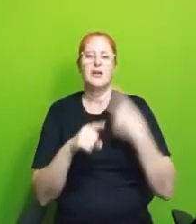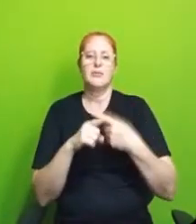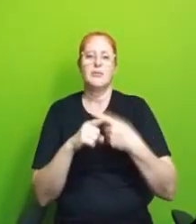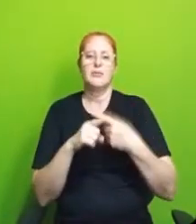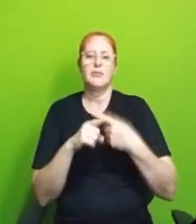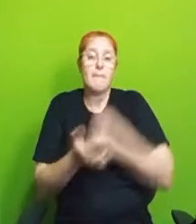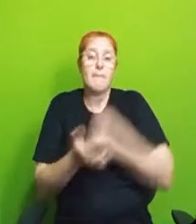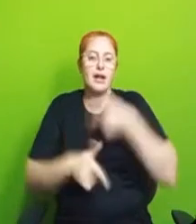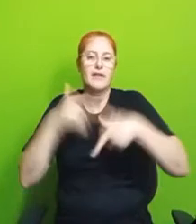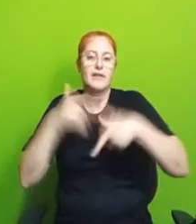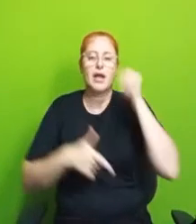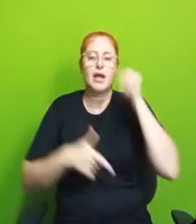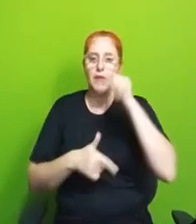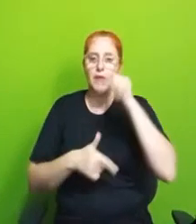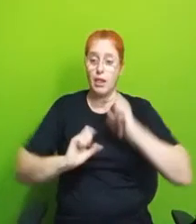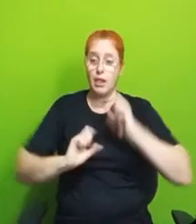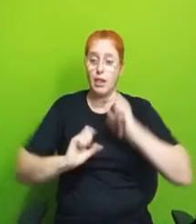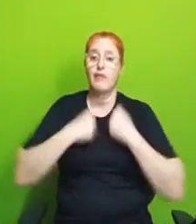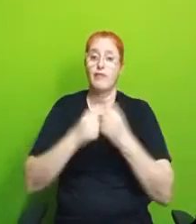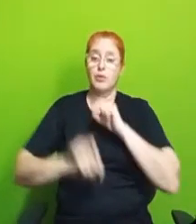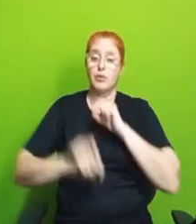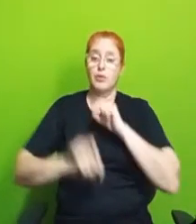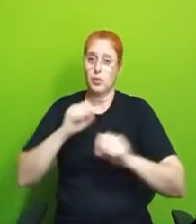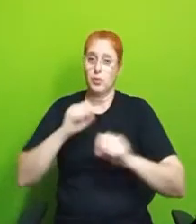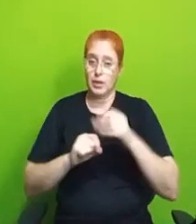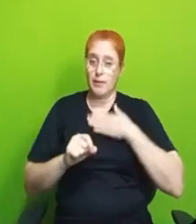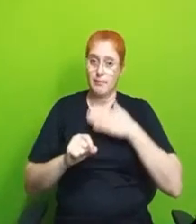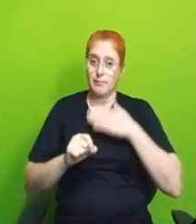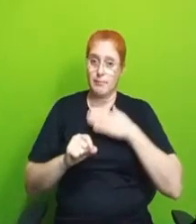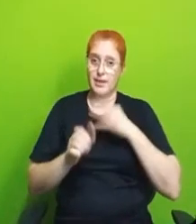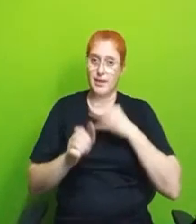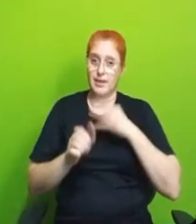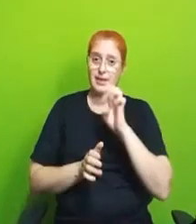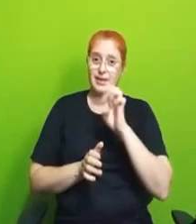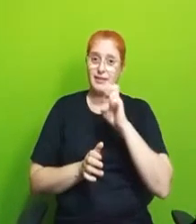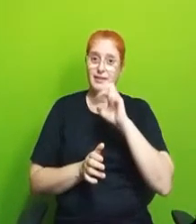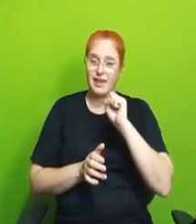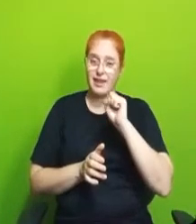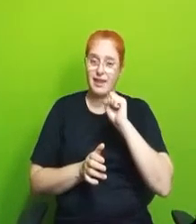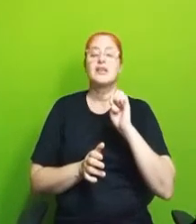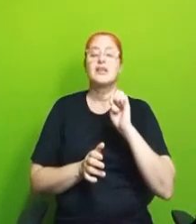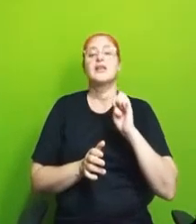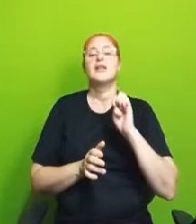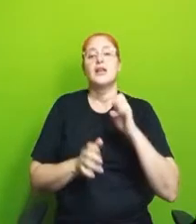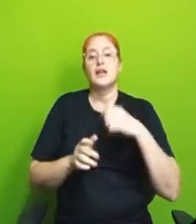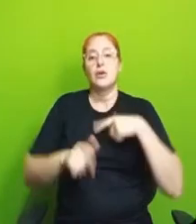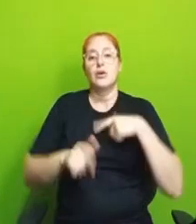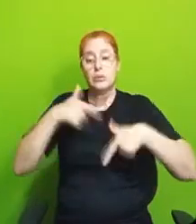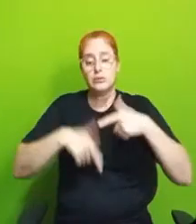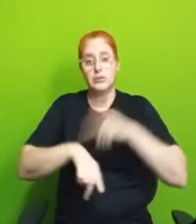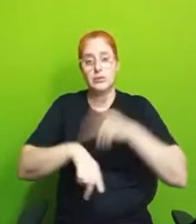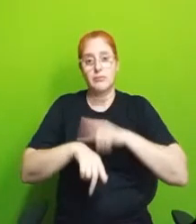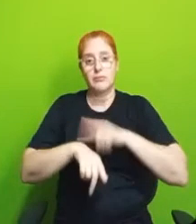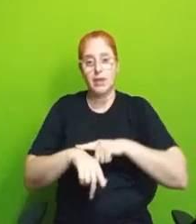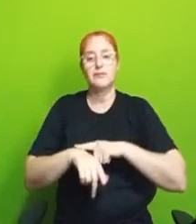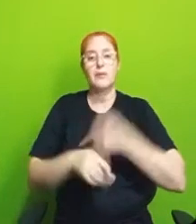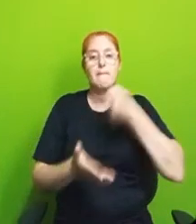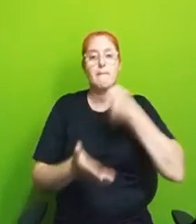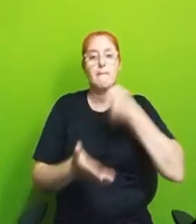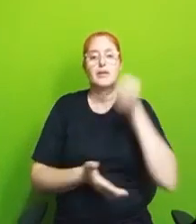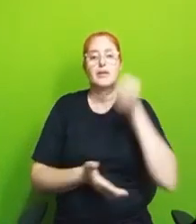e é o que constitui propriamente a tese, é de que o tempo e o trabalho não remunerado das mulheres, ele constitui um fundo público